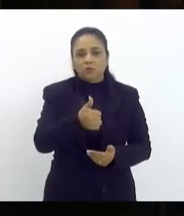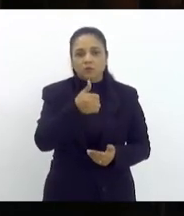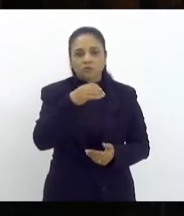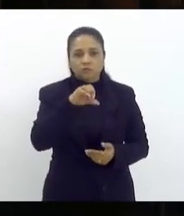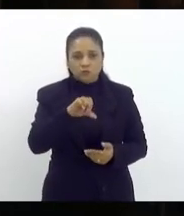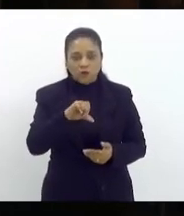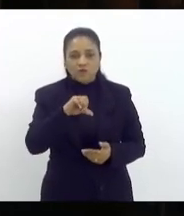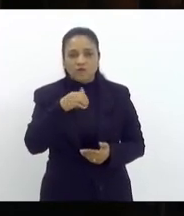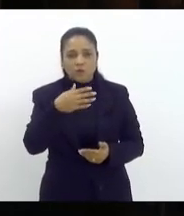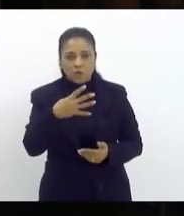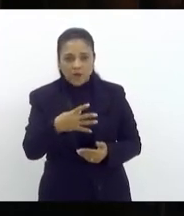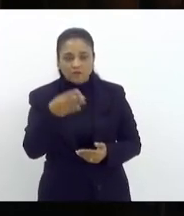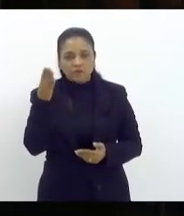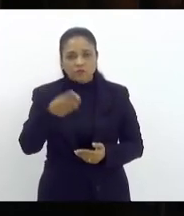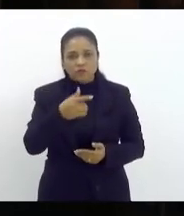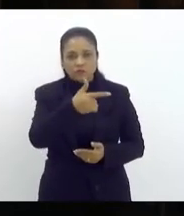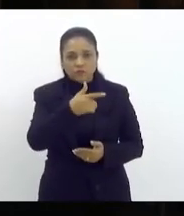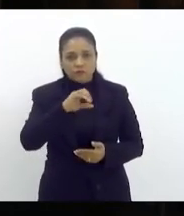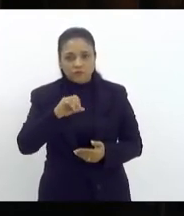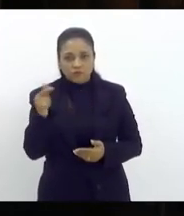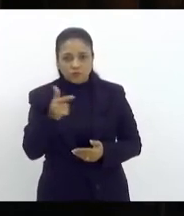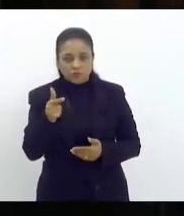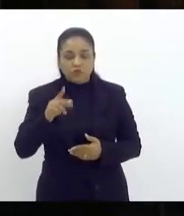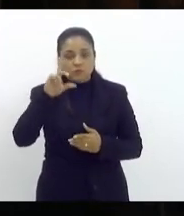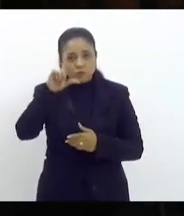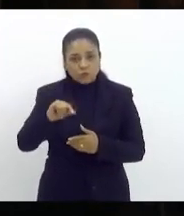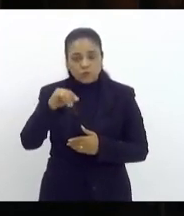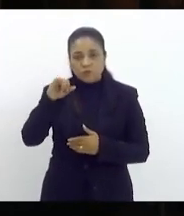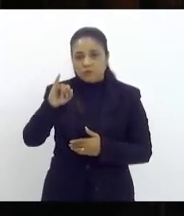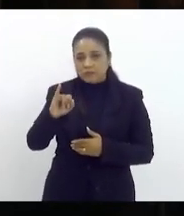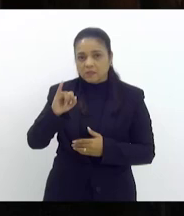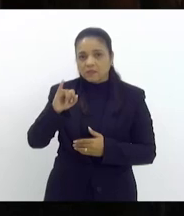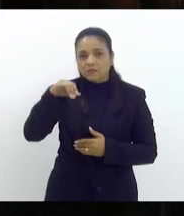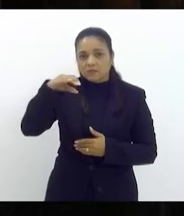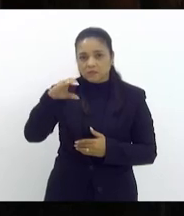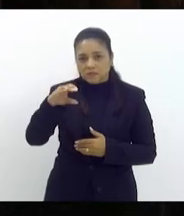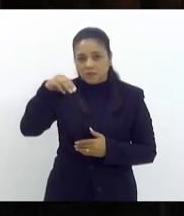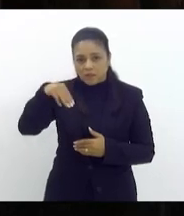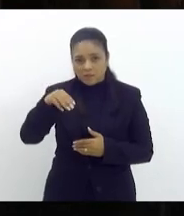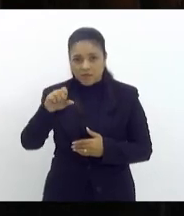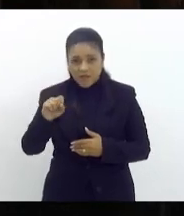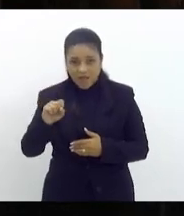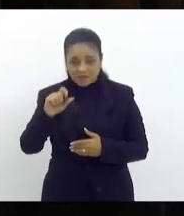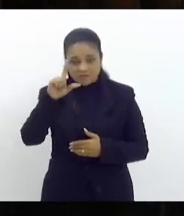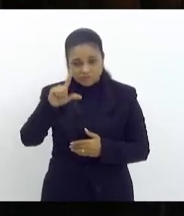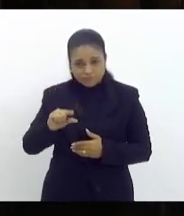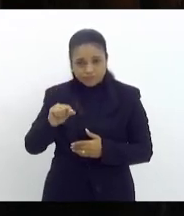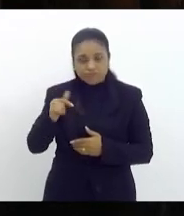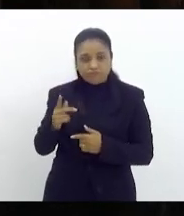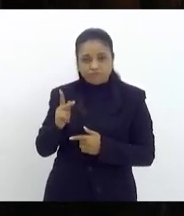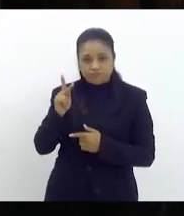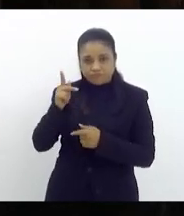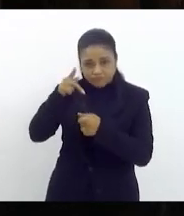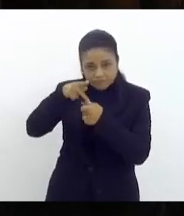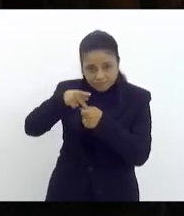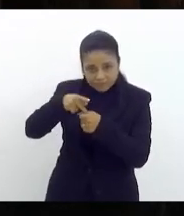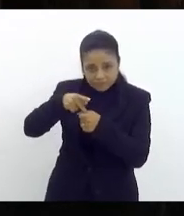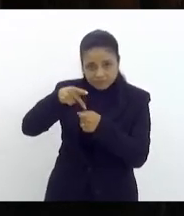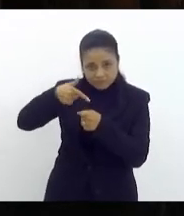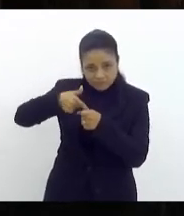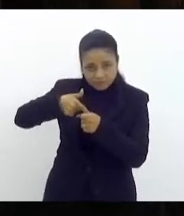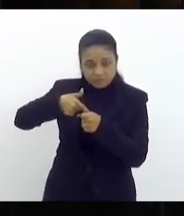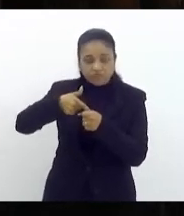que diminui o ICMS dos combustíveis e que provocou um rombo nos cofres do estado e dos